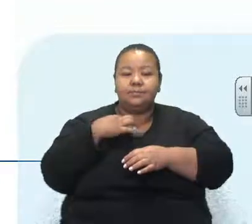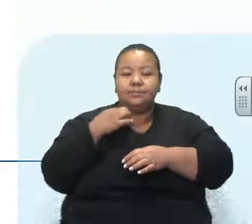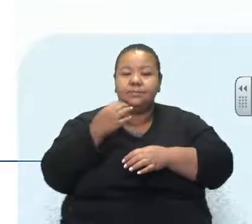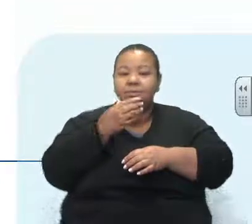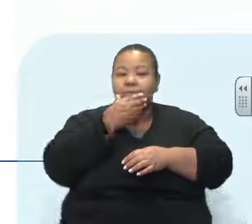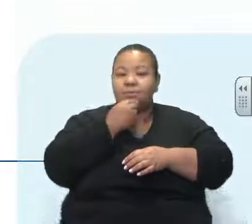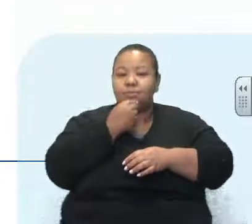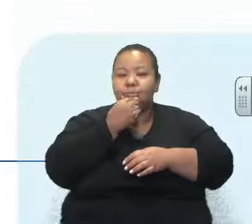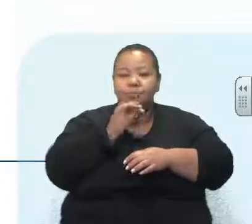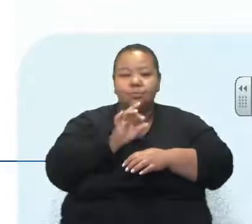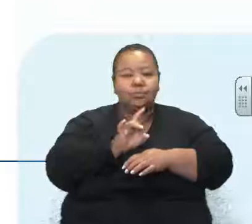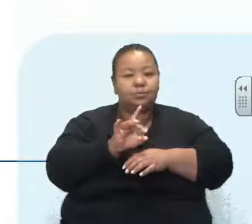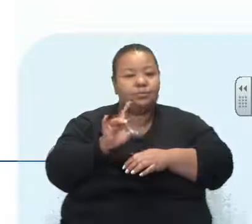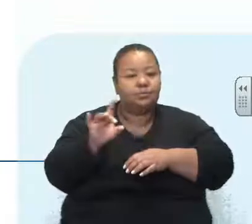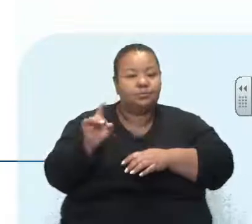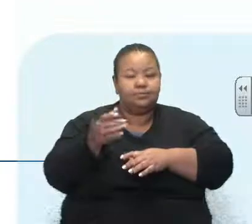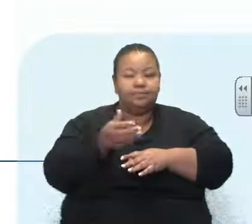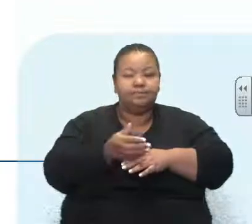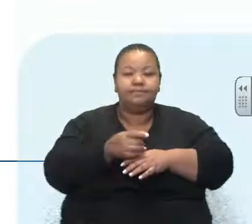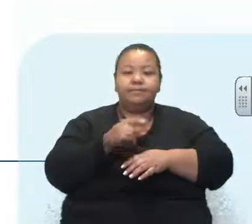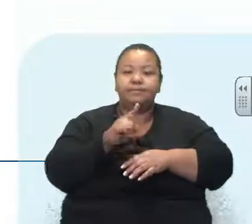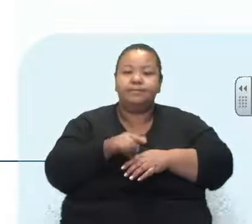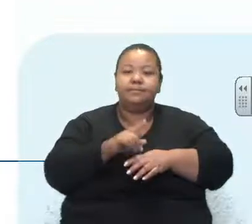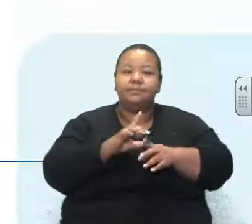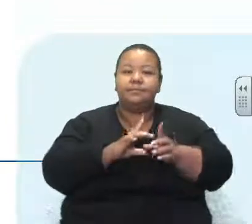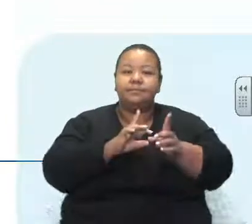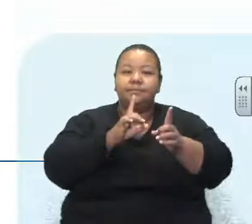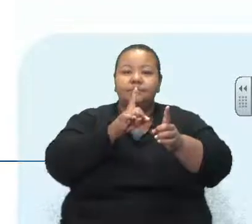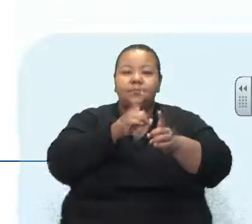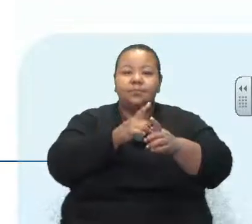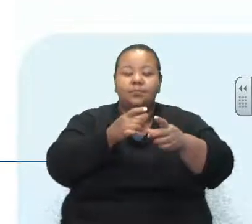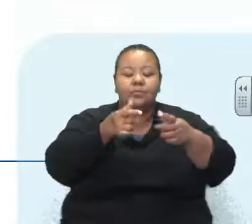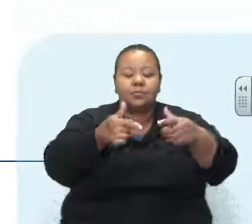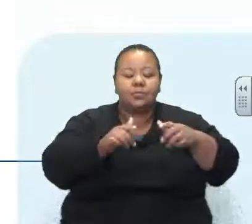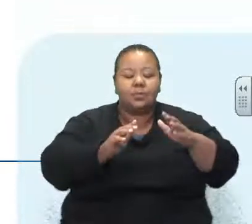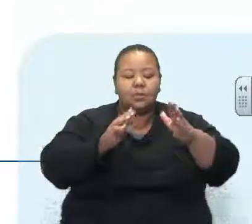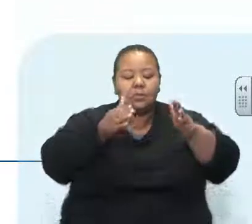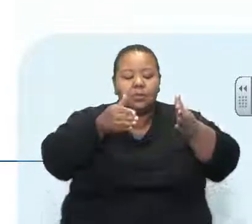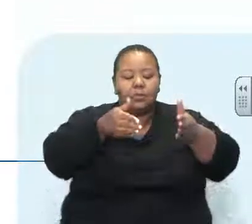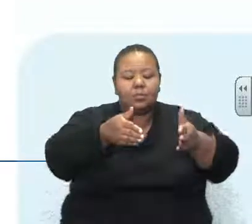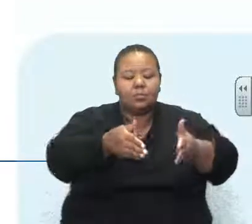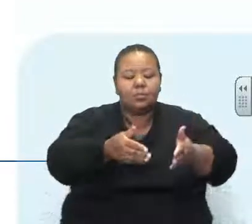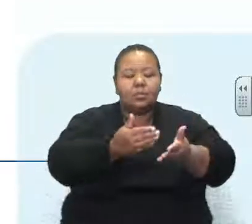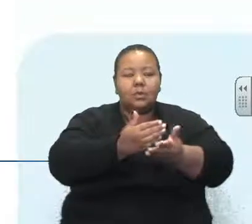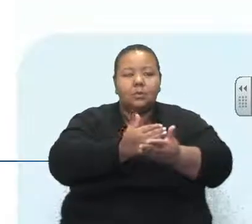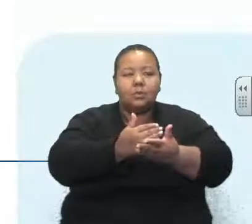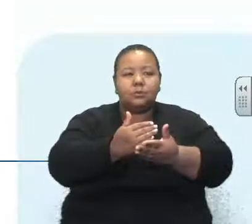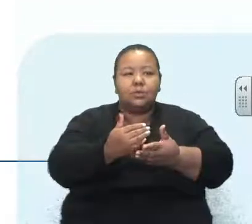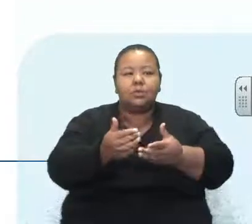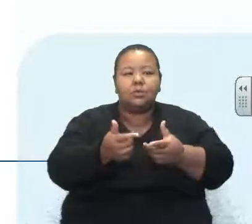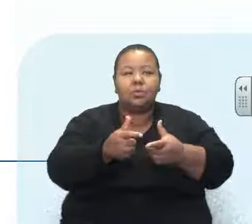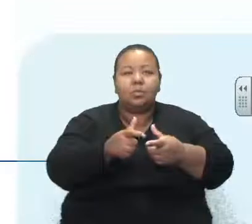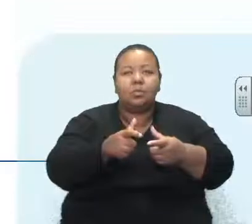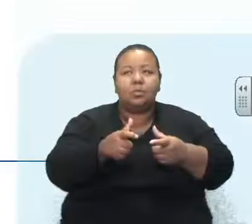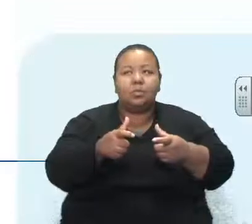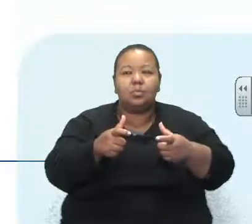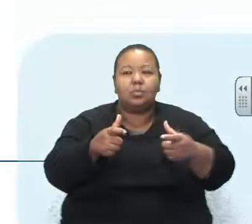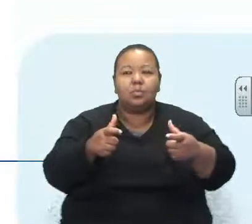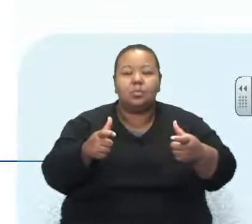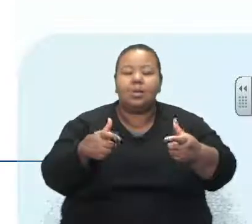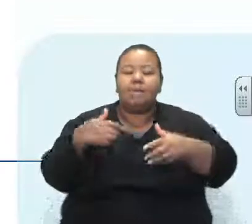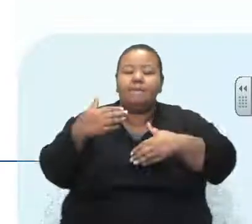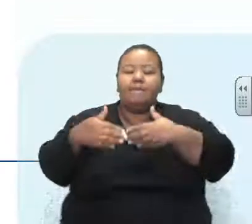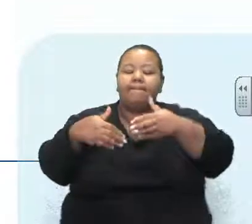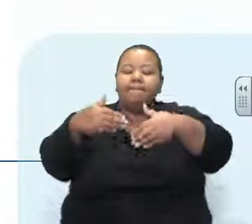fabrica camisa masculina. E ela encontrou um nicho de mercado ali e ela começou a crescer, se desenvolver cada vez mais